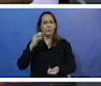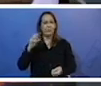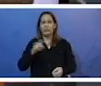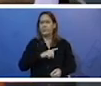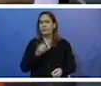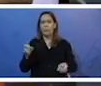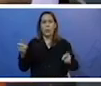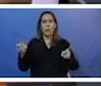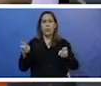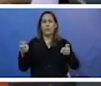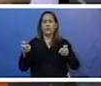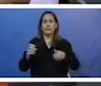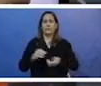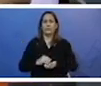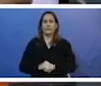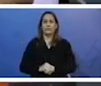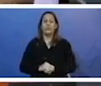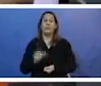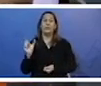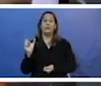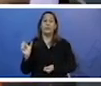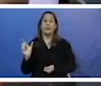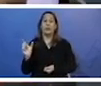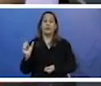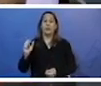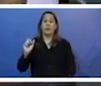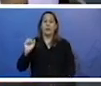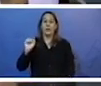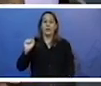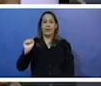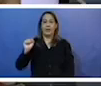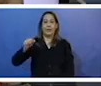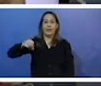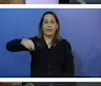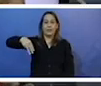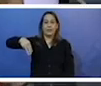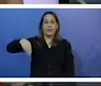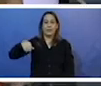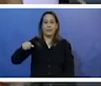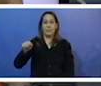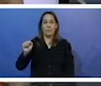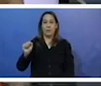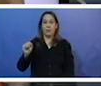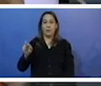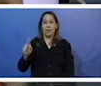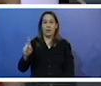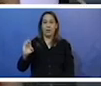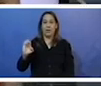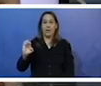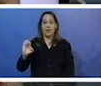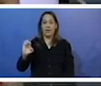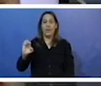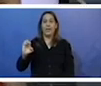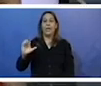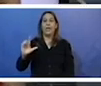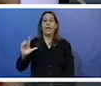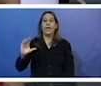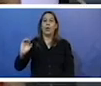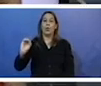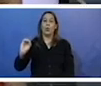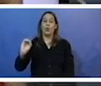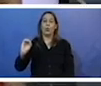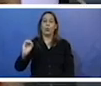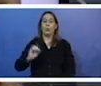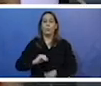Eu pensei no amarelo. Vocês já perceberam? A gente não fala amarelo, a gente fala